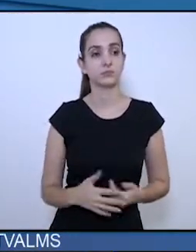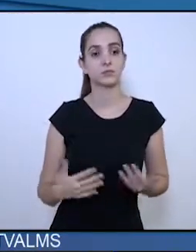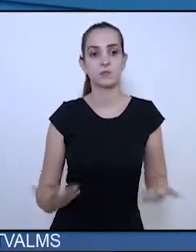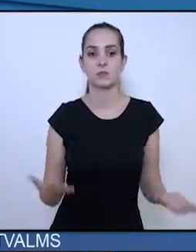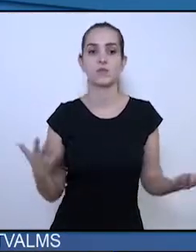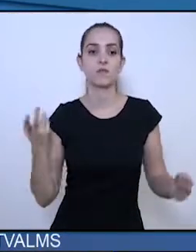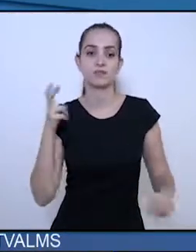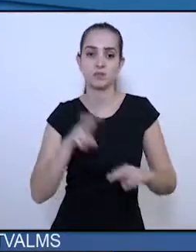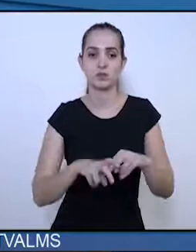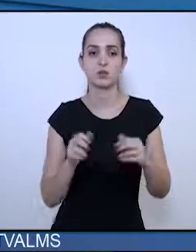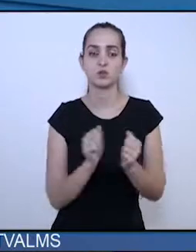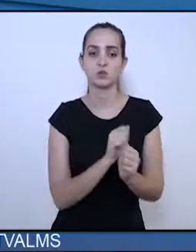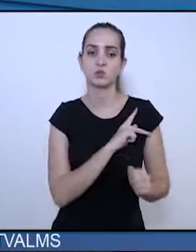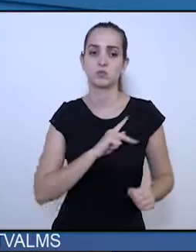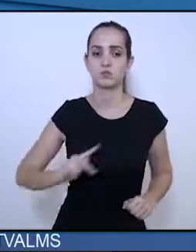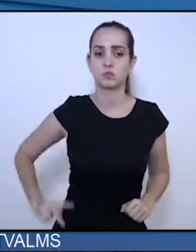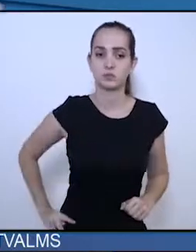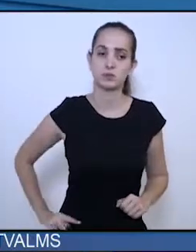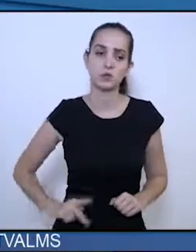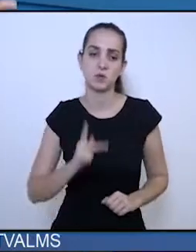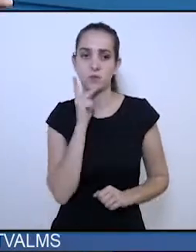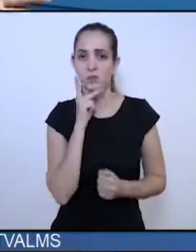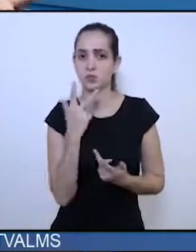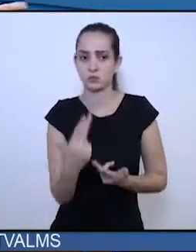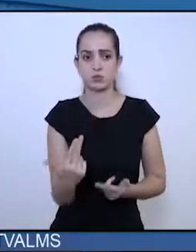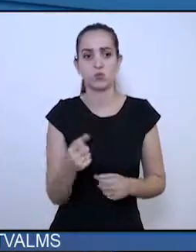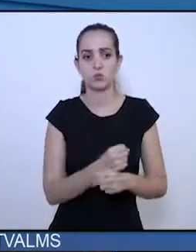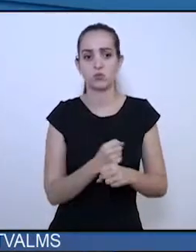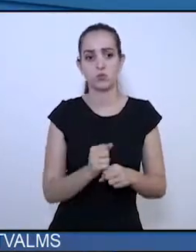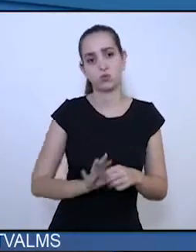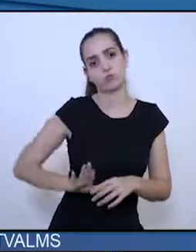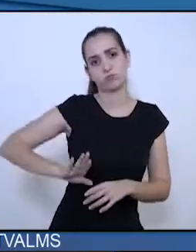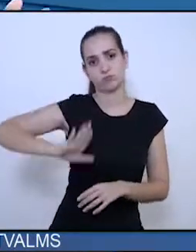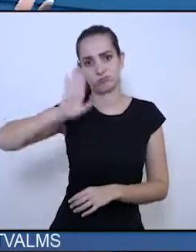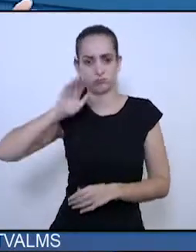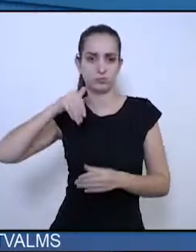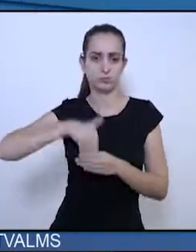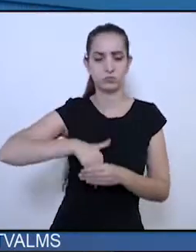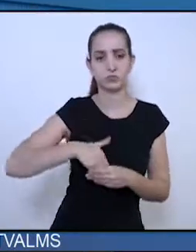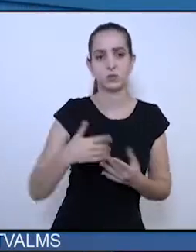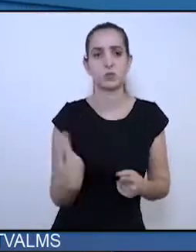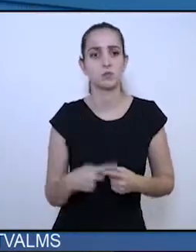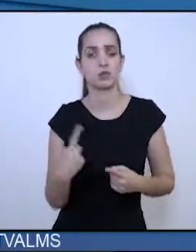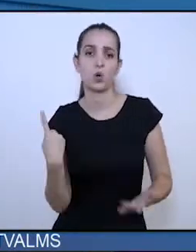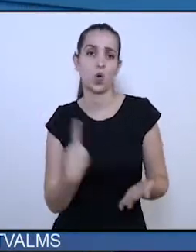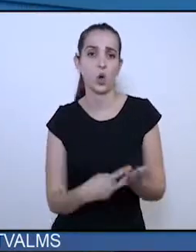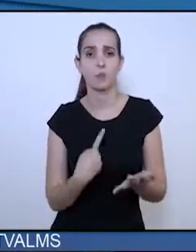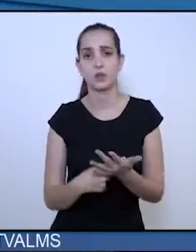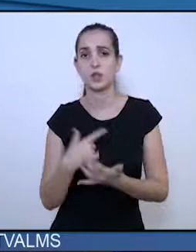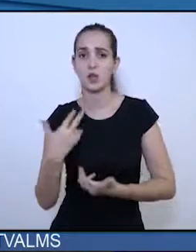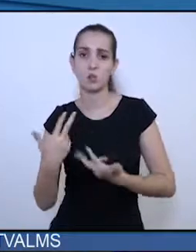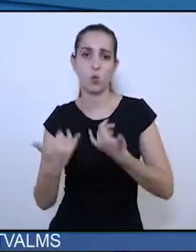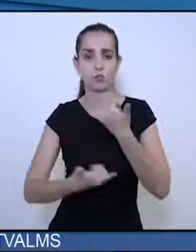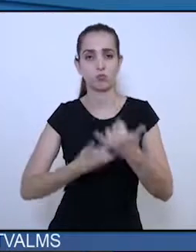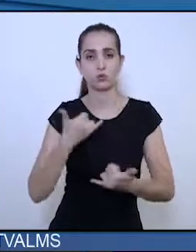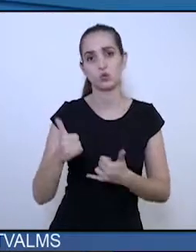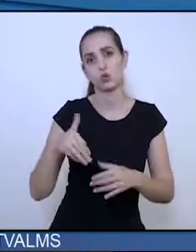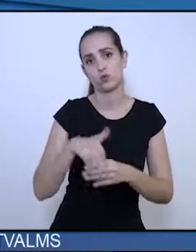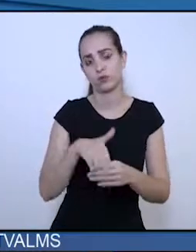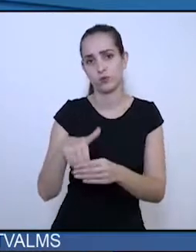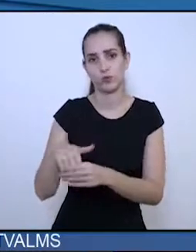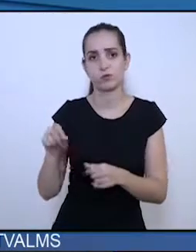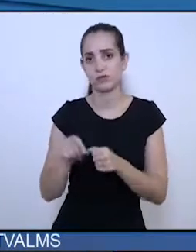vai sentar com o presidente da República do mesmo partido, num ano de eleição, para combinar o jogo eleitoral, deputado Pedro Kemp, e